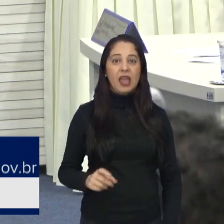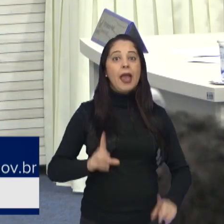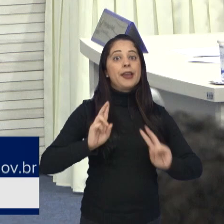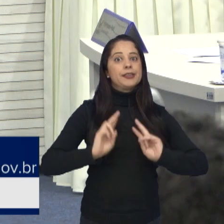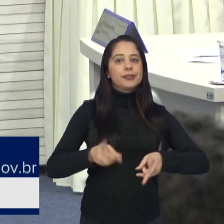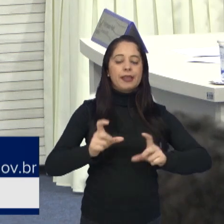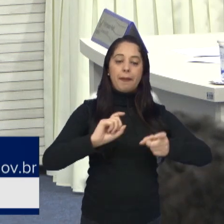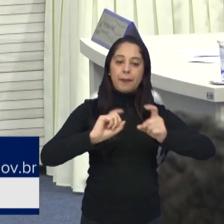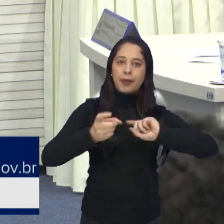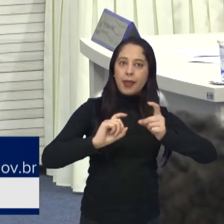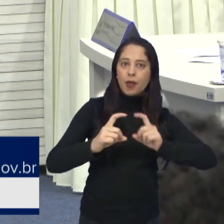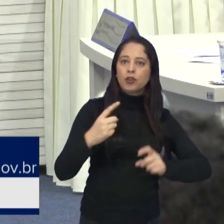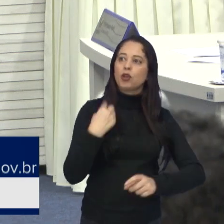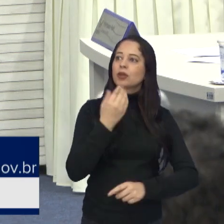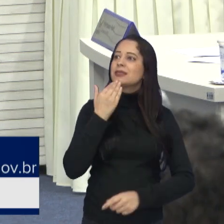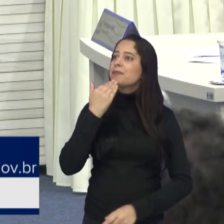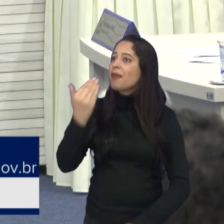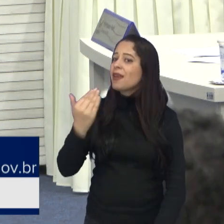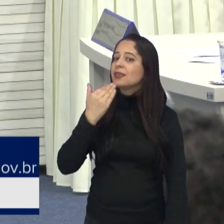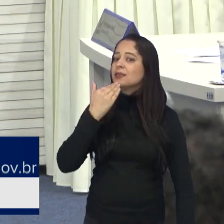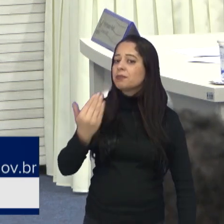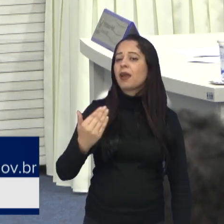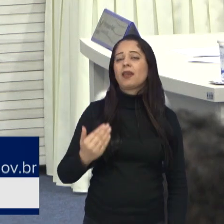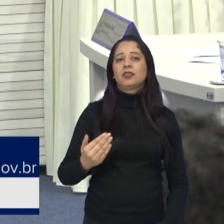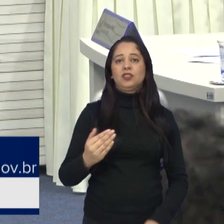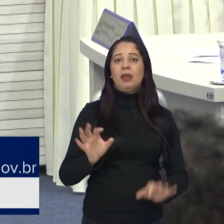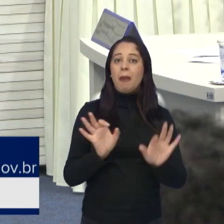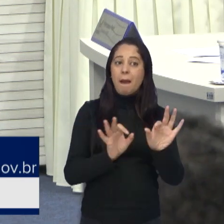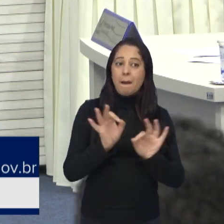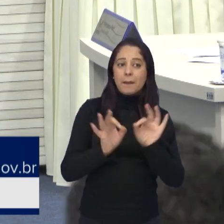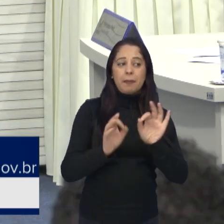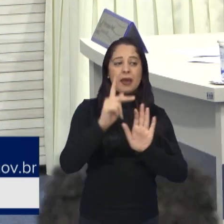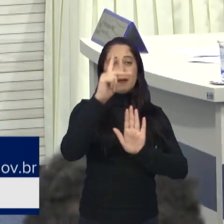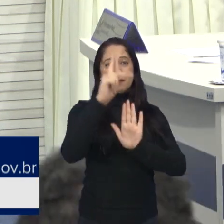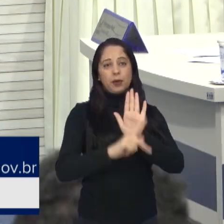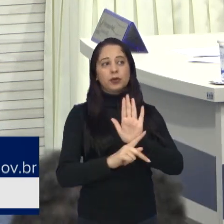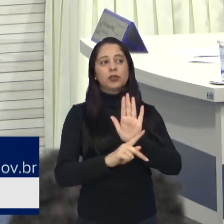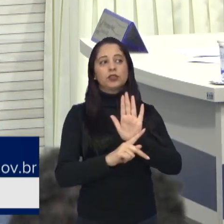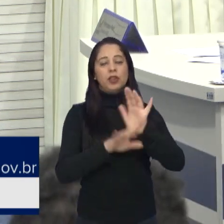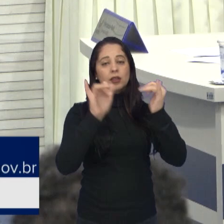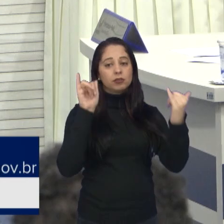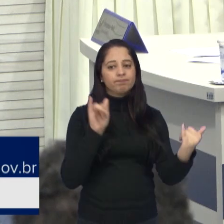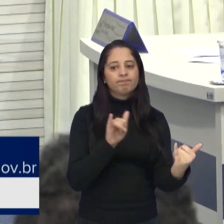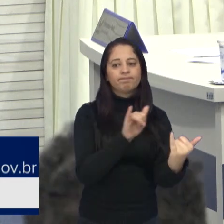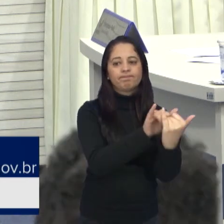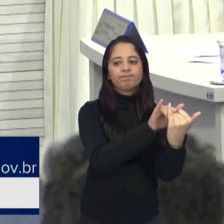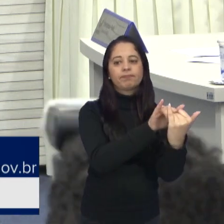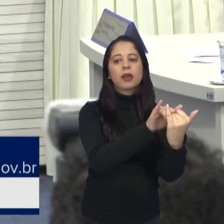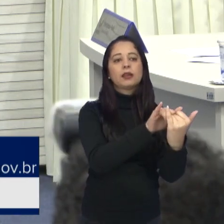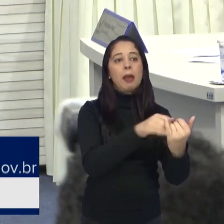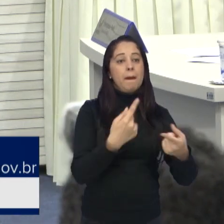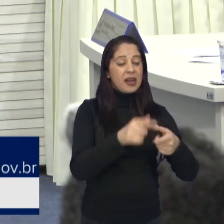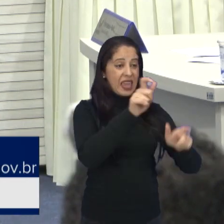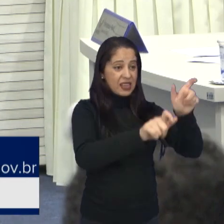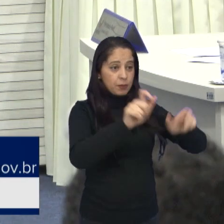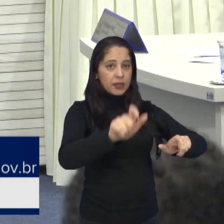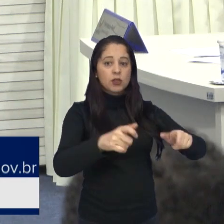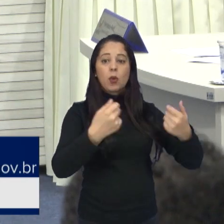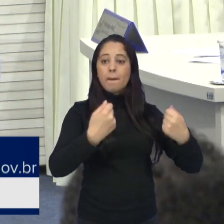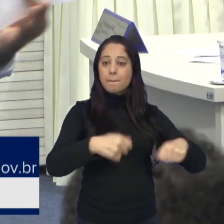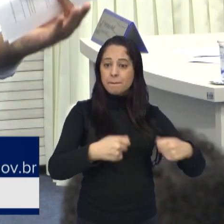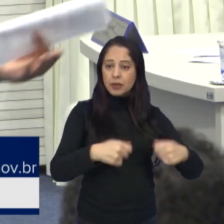nós pedimos ao prefeito que pudesse fazer essa anistia para que as pessoas pudessem ter condição de